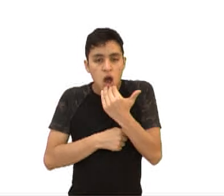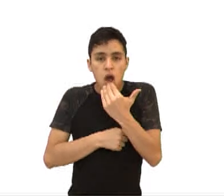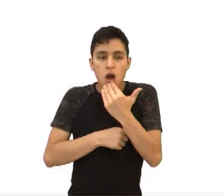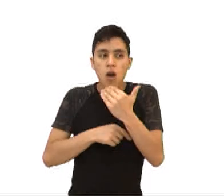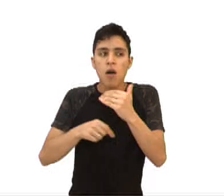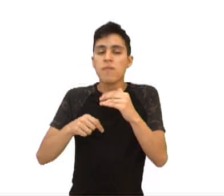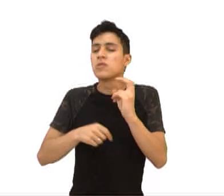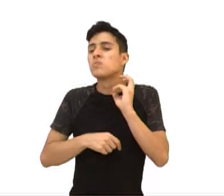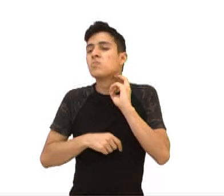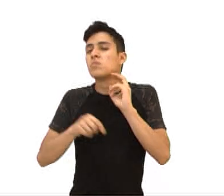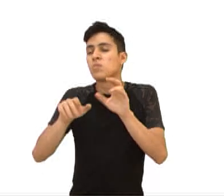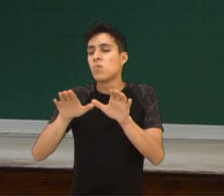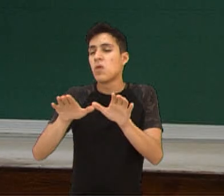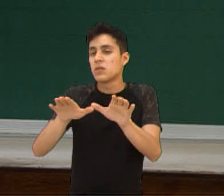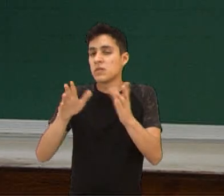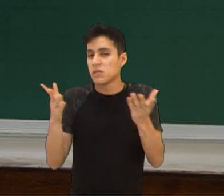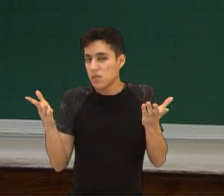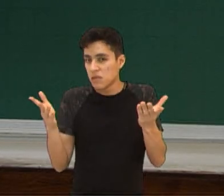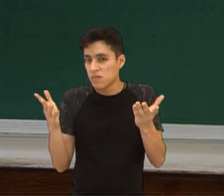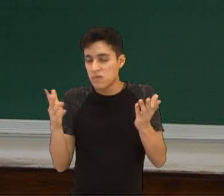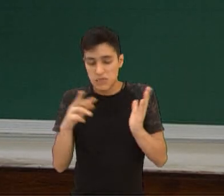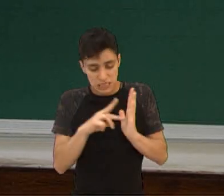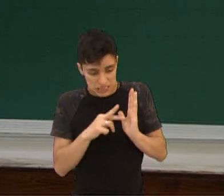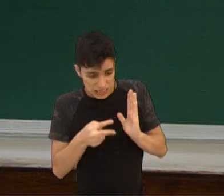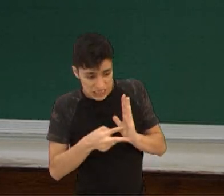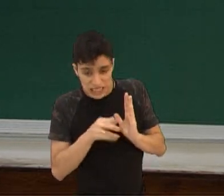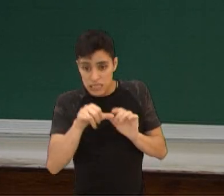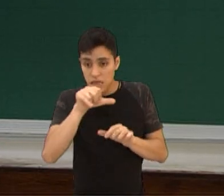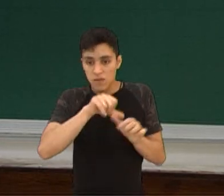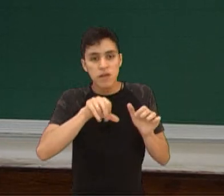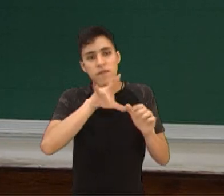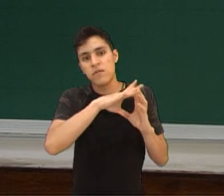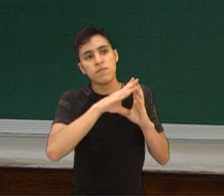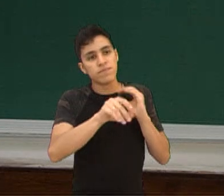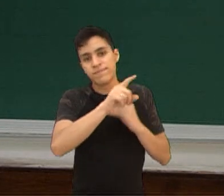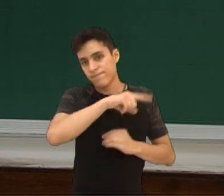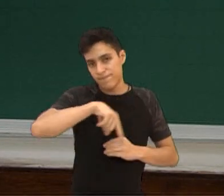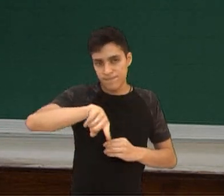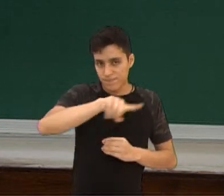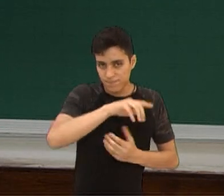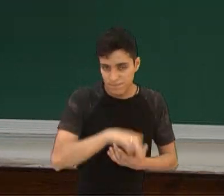alteração ambiental naquele ambiente vai acabar com essa espécie. Olha